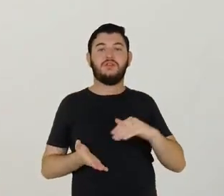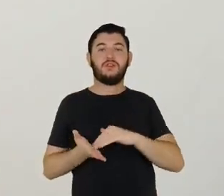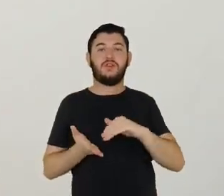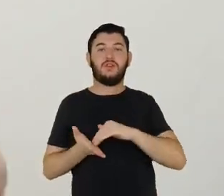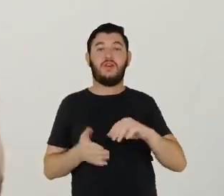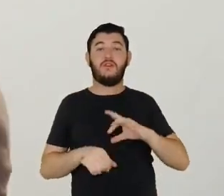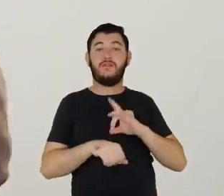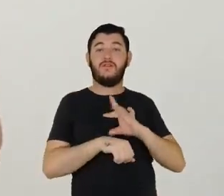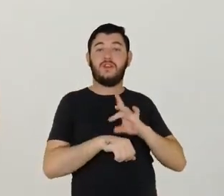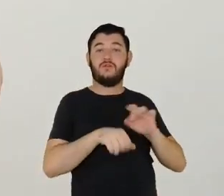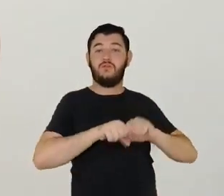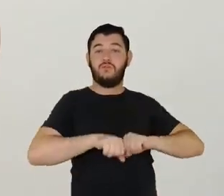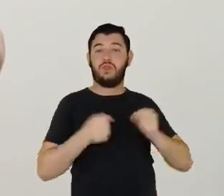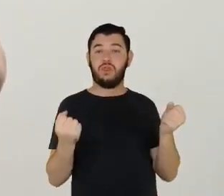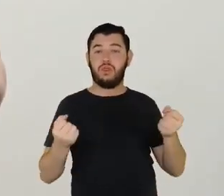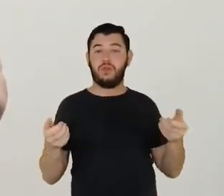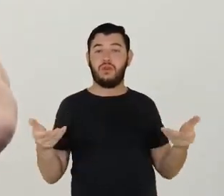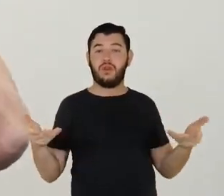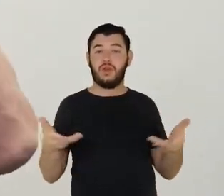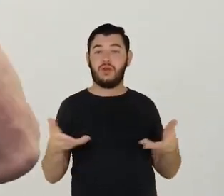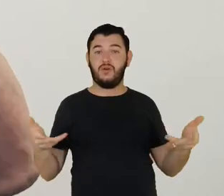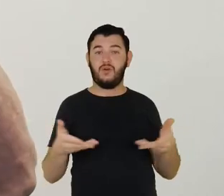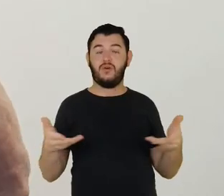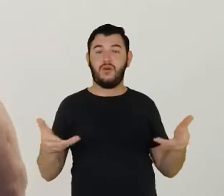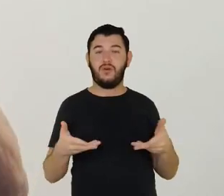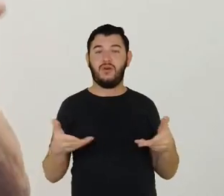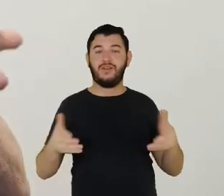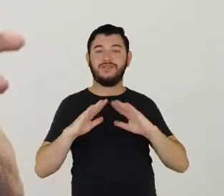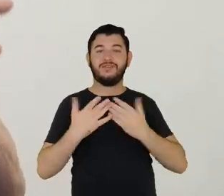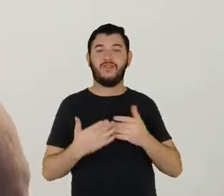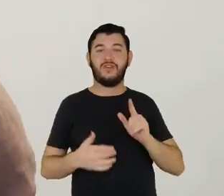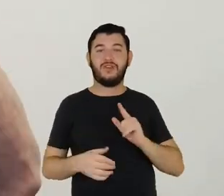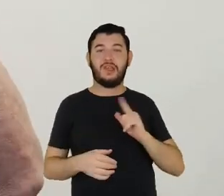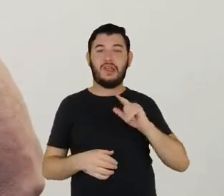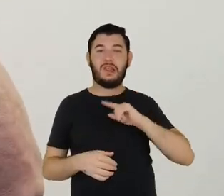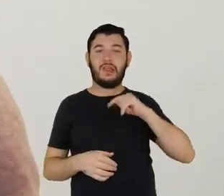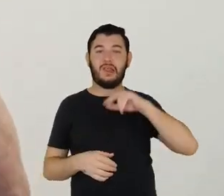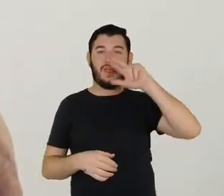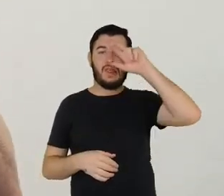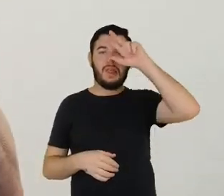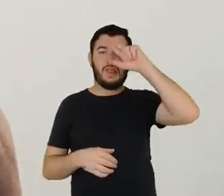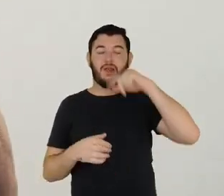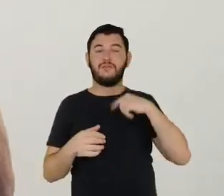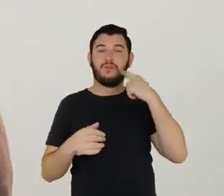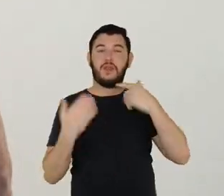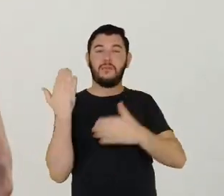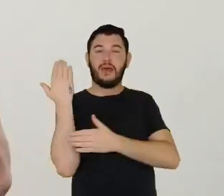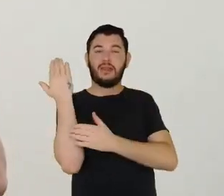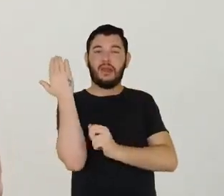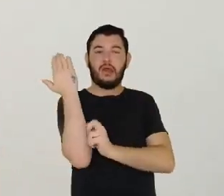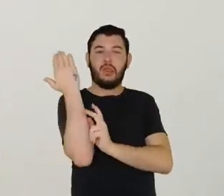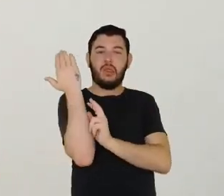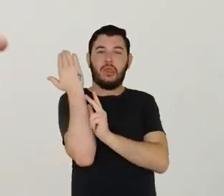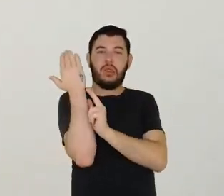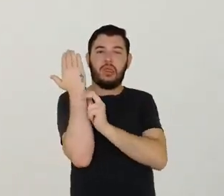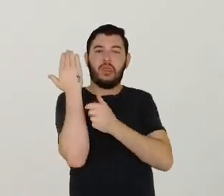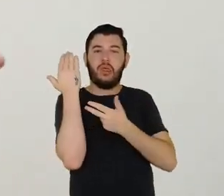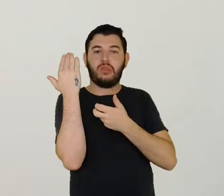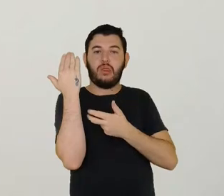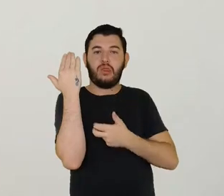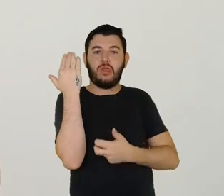na escola. Então, às vezes as camas estão com cupim, às vezes estão com cupim. Quaquá, eles estão ferrados. O Quaquá falou assim: o que você